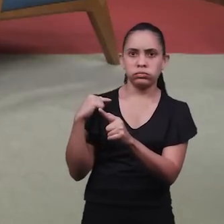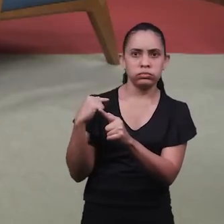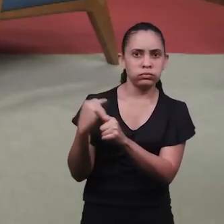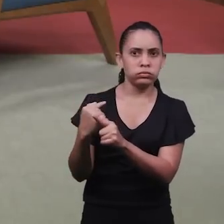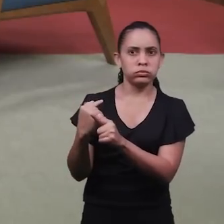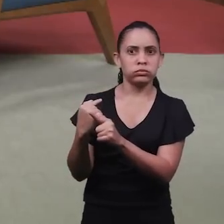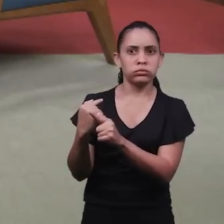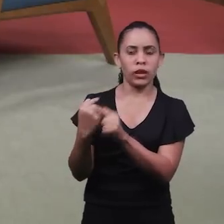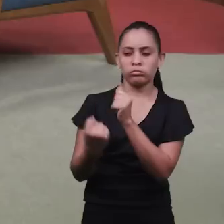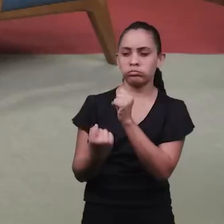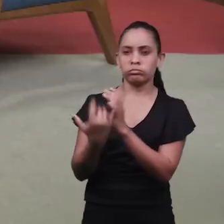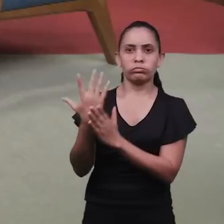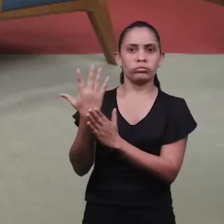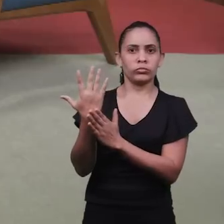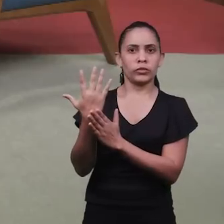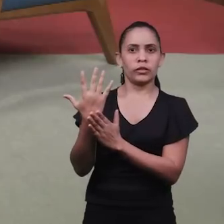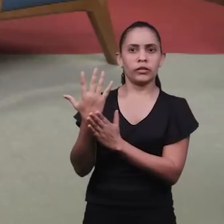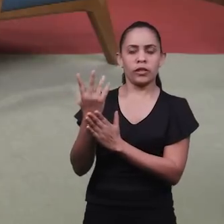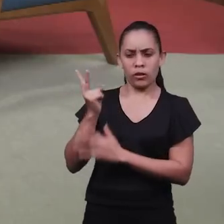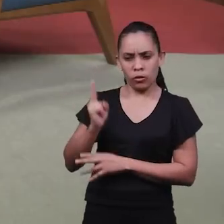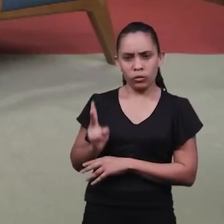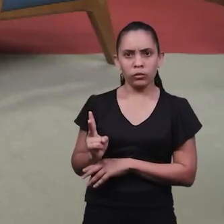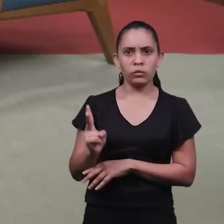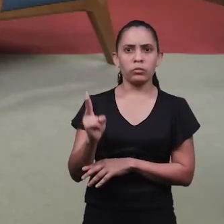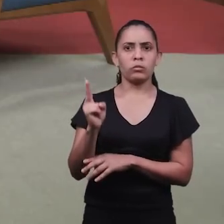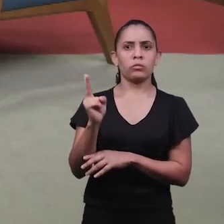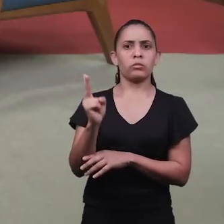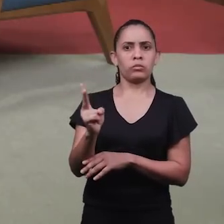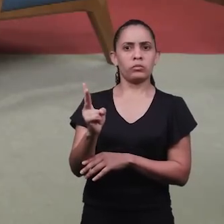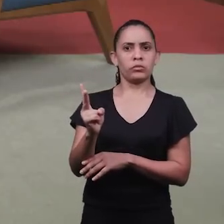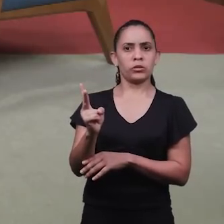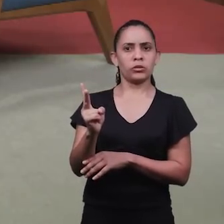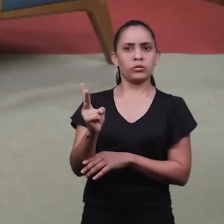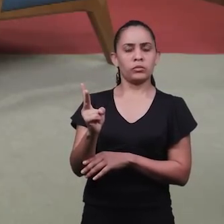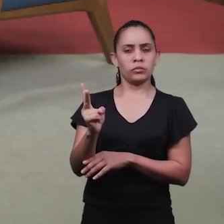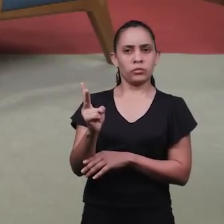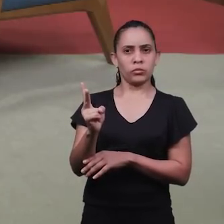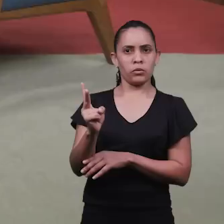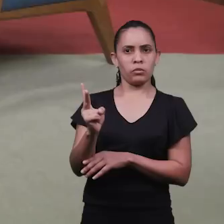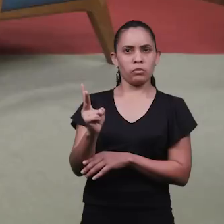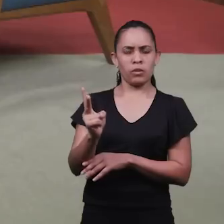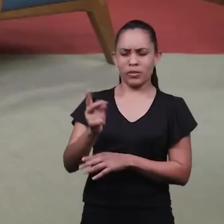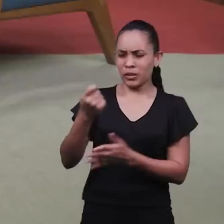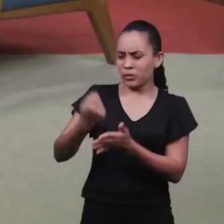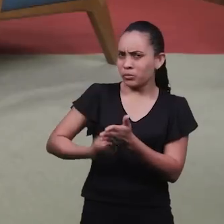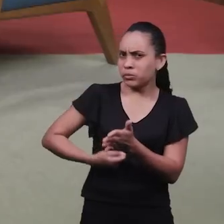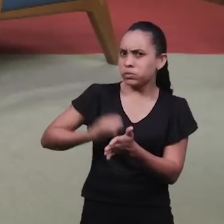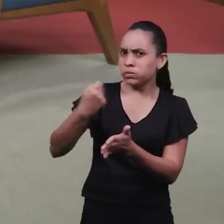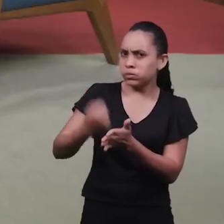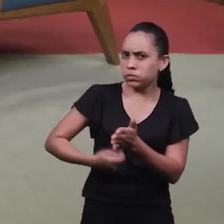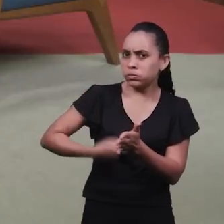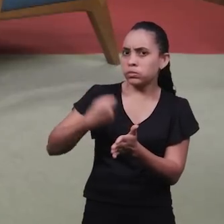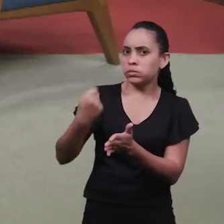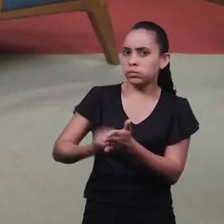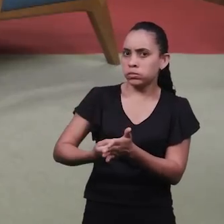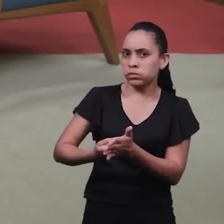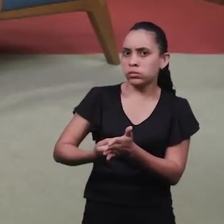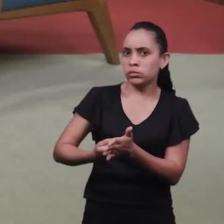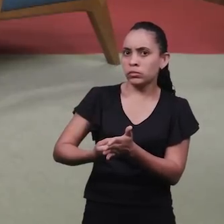depois, ela é sustentada e subsiste e persevera